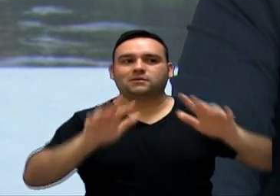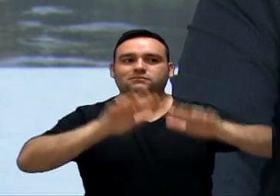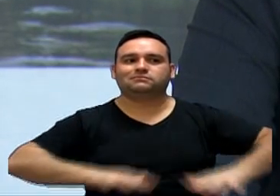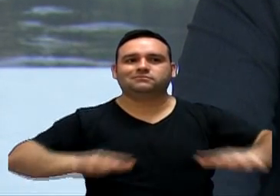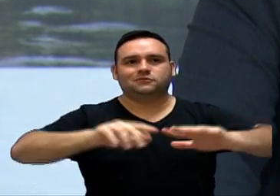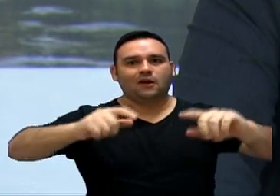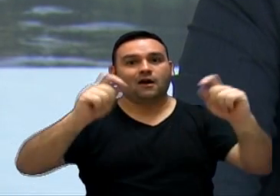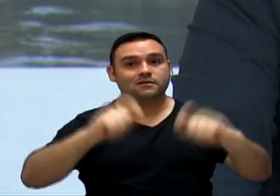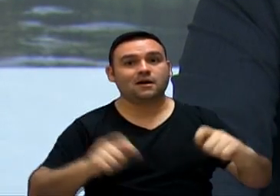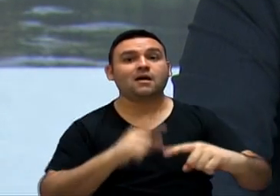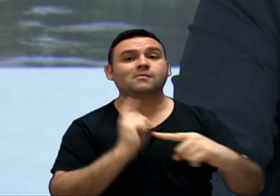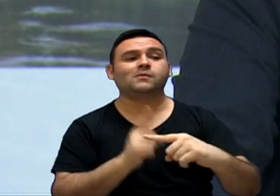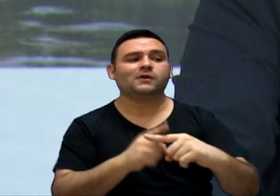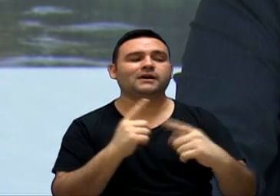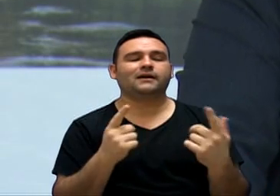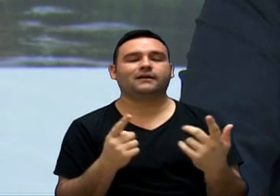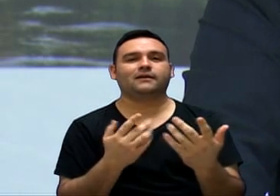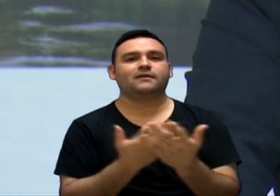sorocabano.